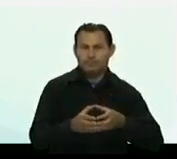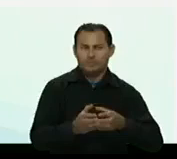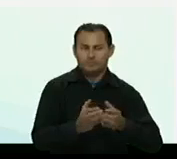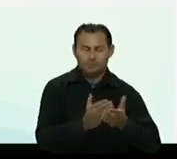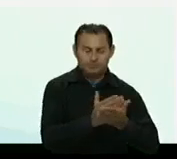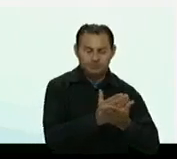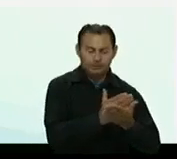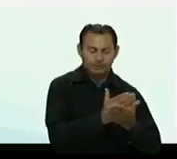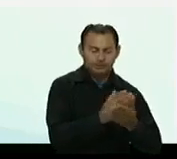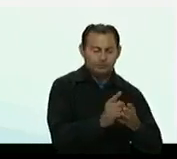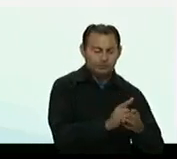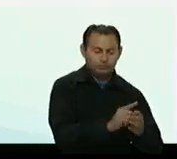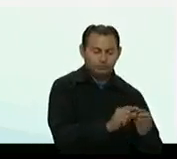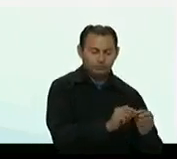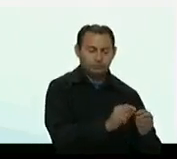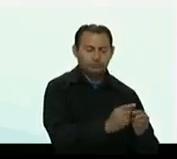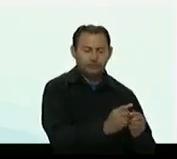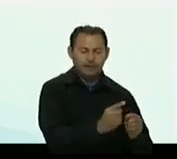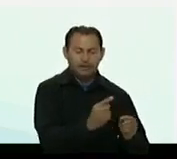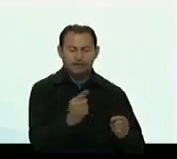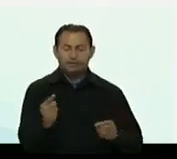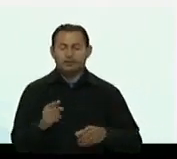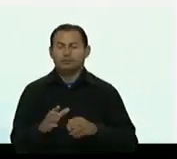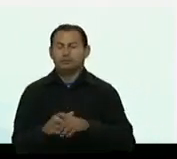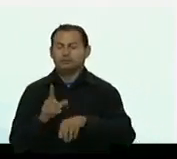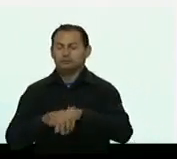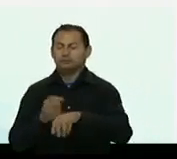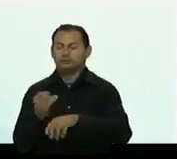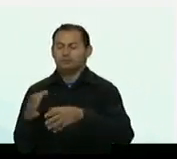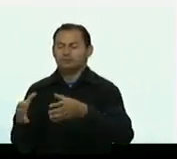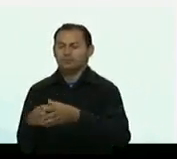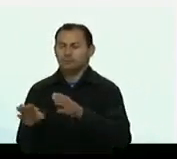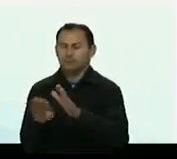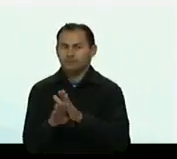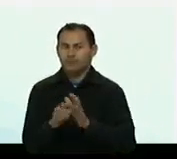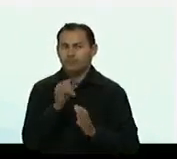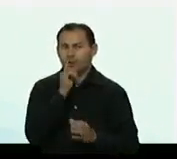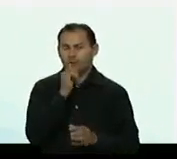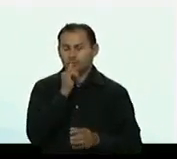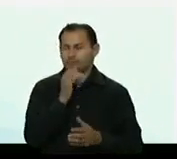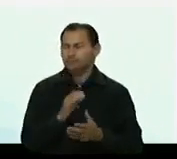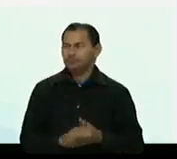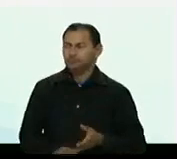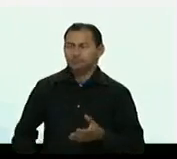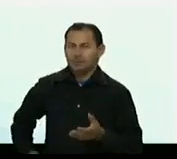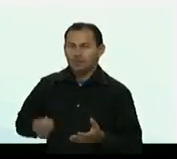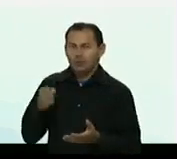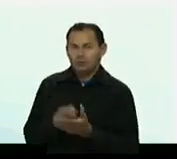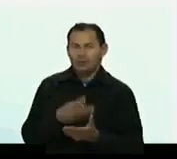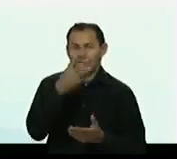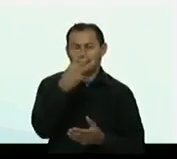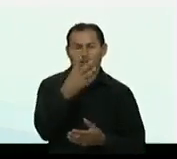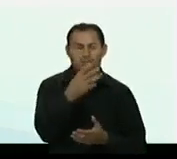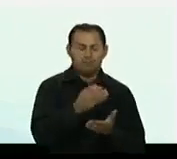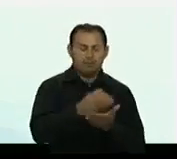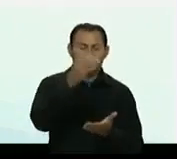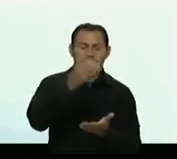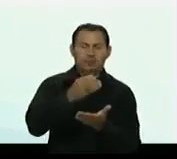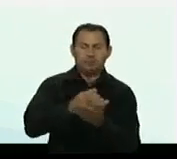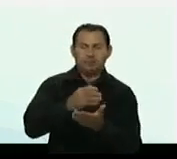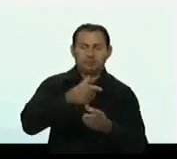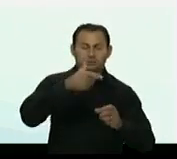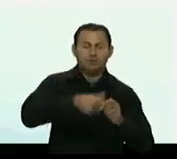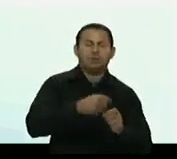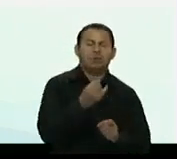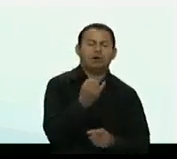partida a uma correspondente no elemento de chegada. Por exemplo, se eu quero comprar 3 litros de gasolina, quanto que eu vou